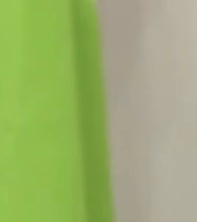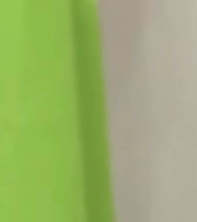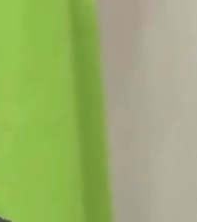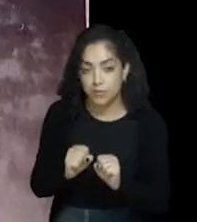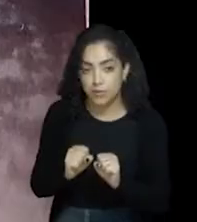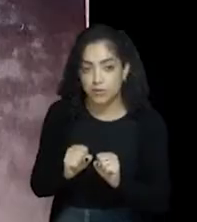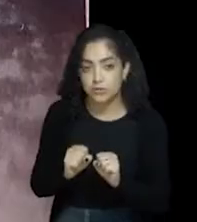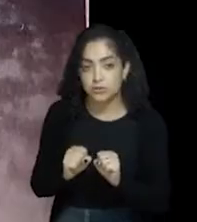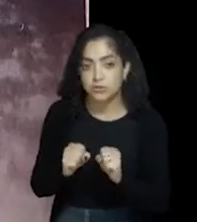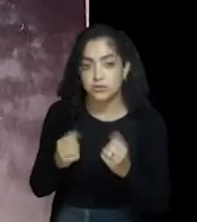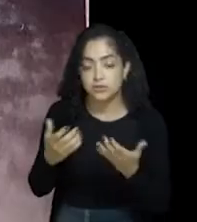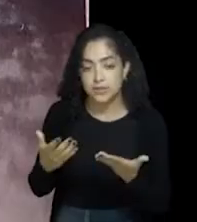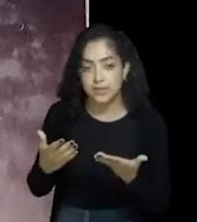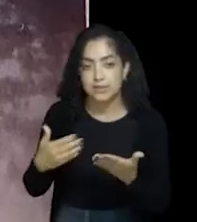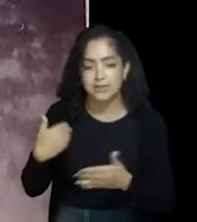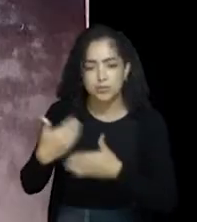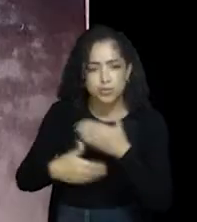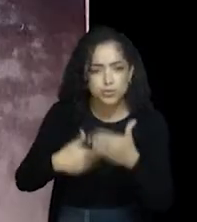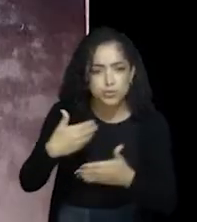no estado